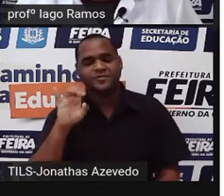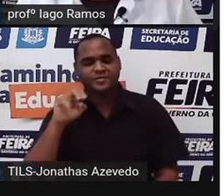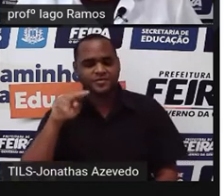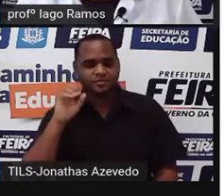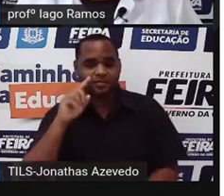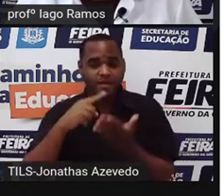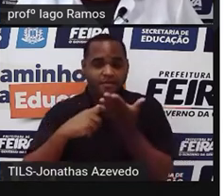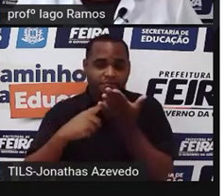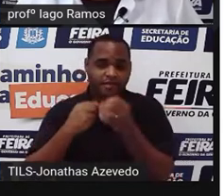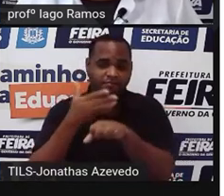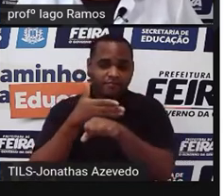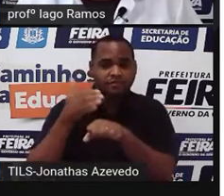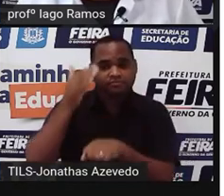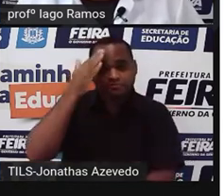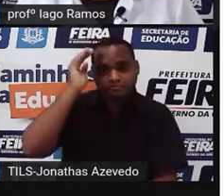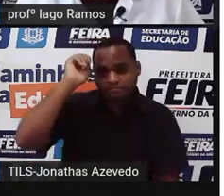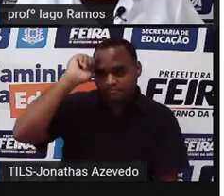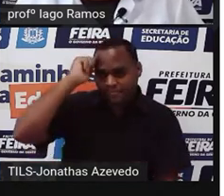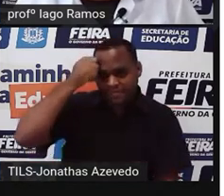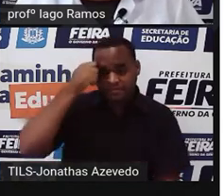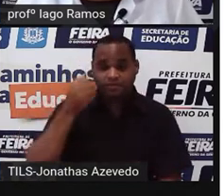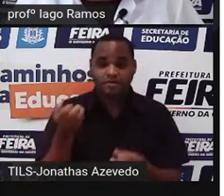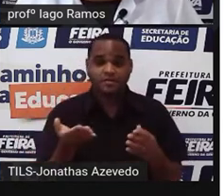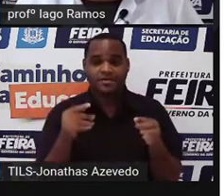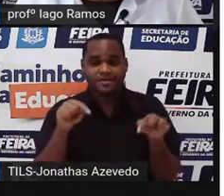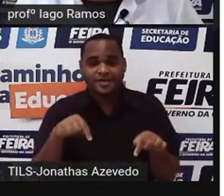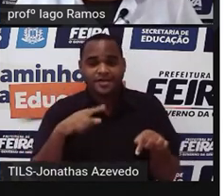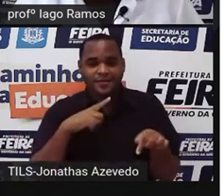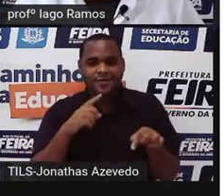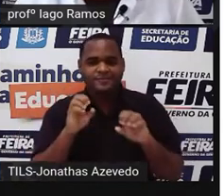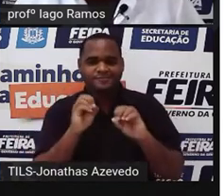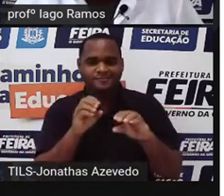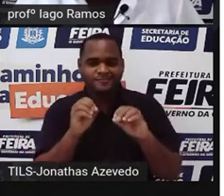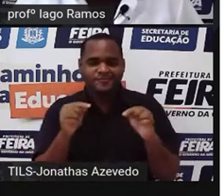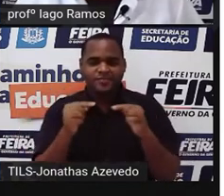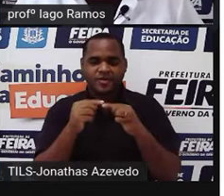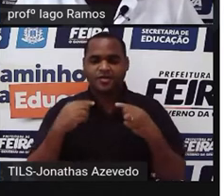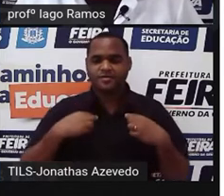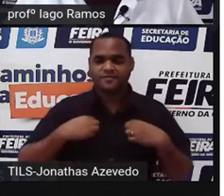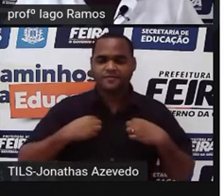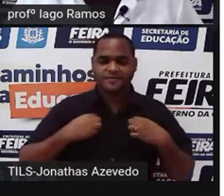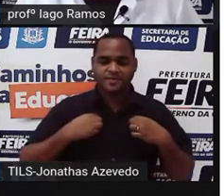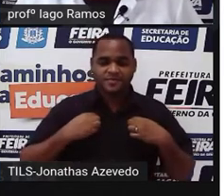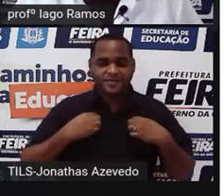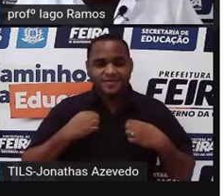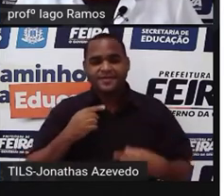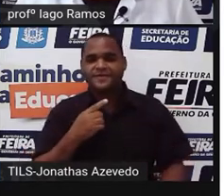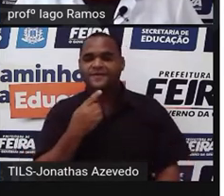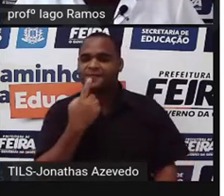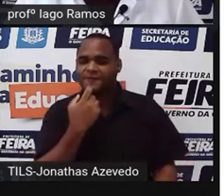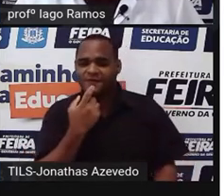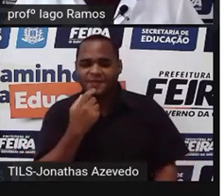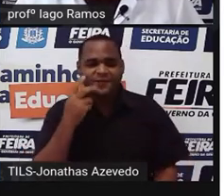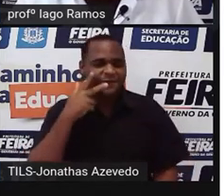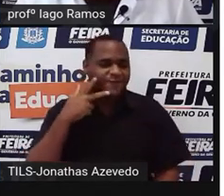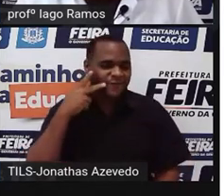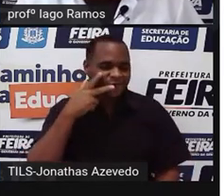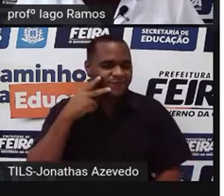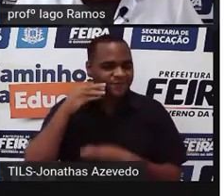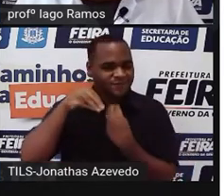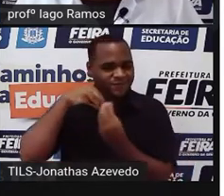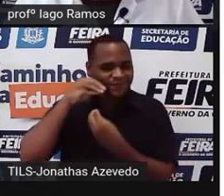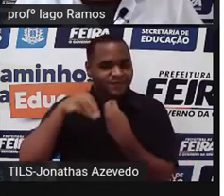pele branca, cabelos pretos, nesse momento aqui da aula, visto uma camisa vermelho vinho, que tem